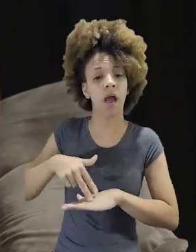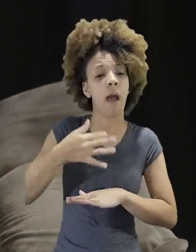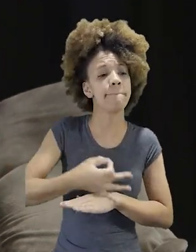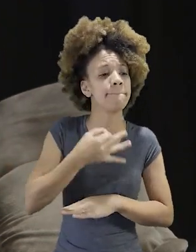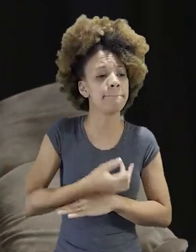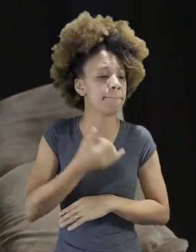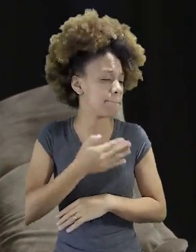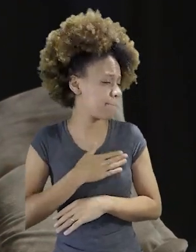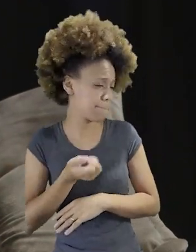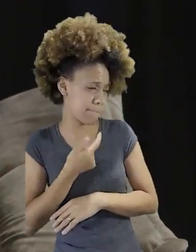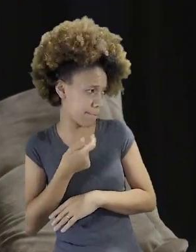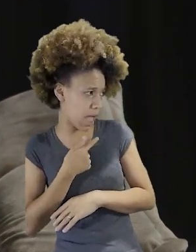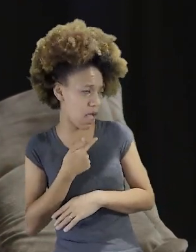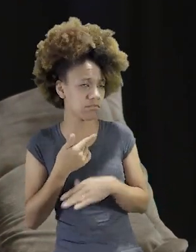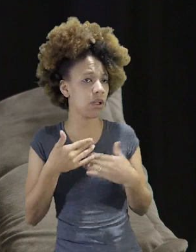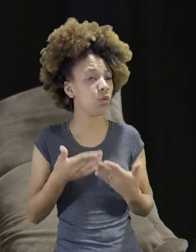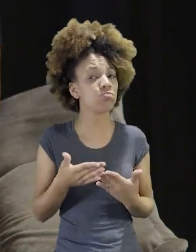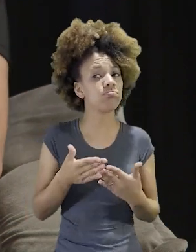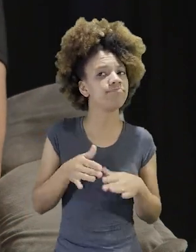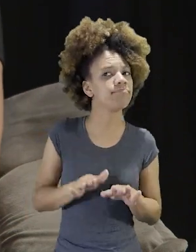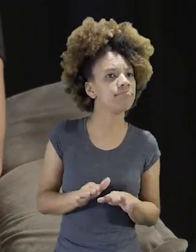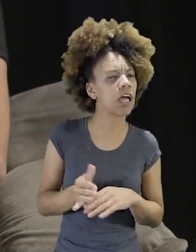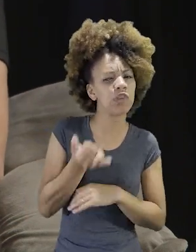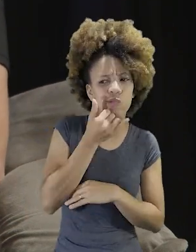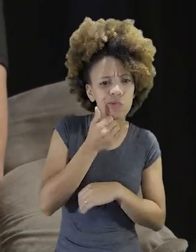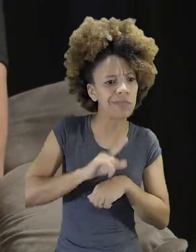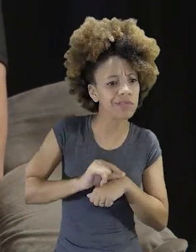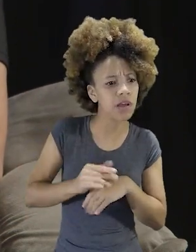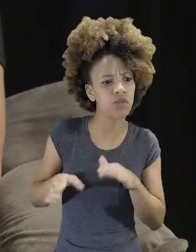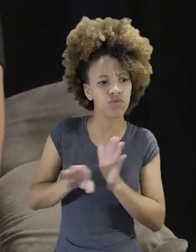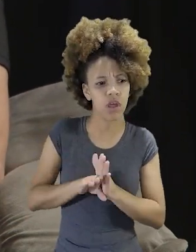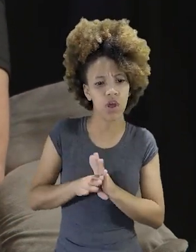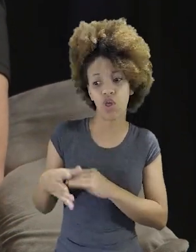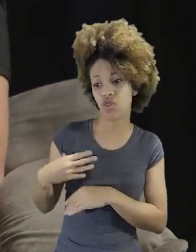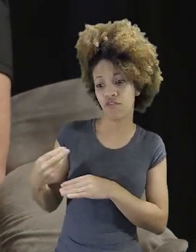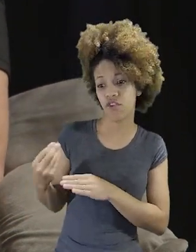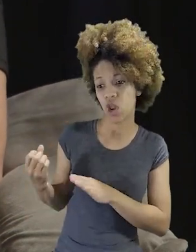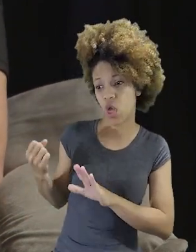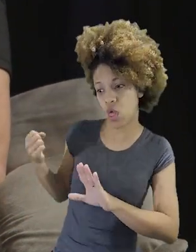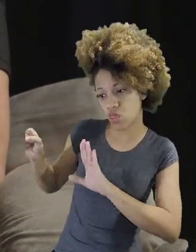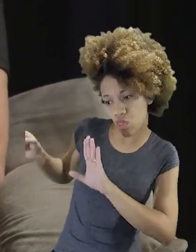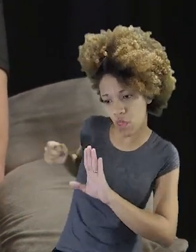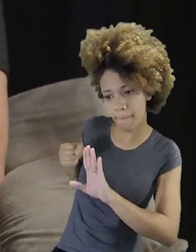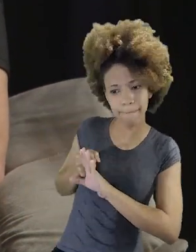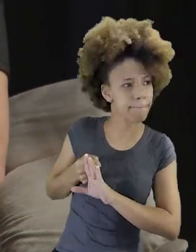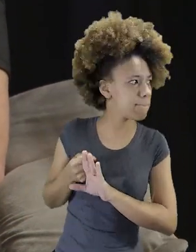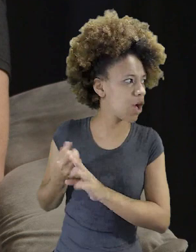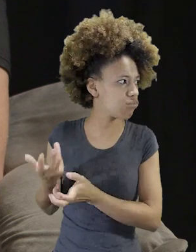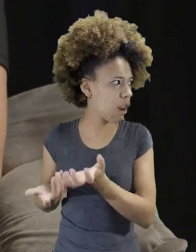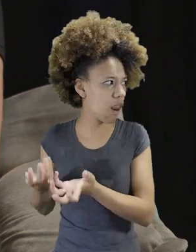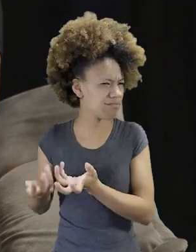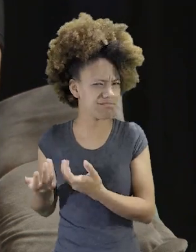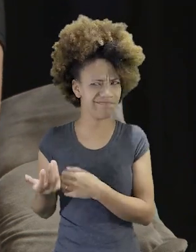vou subir no palco vou falar o que eu acho mas merda eu faço a minha piada quando eu falo que cara desculpe chegar atrasado que eu acabei de botar meu filho no microondas